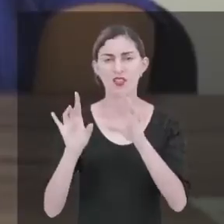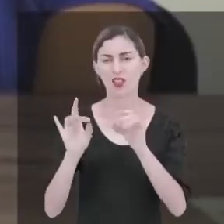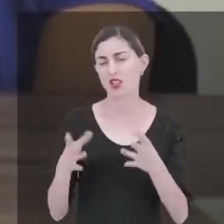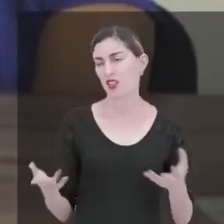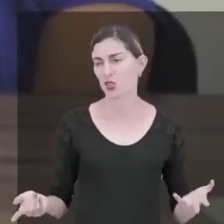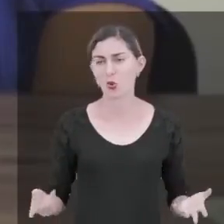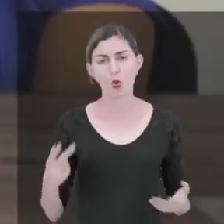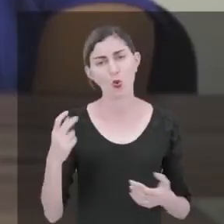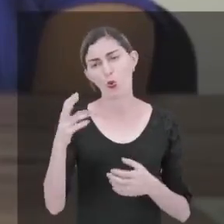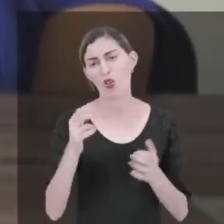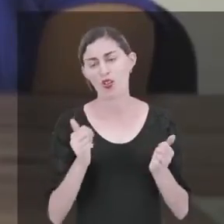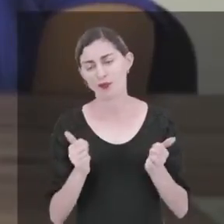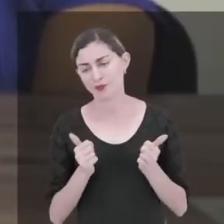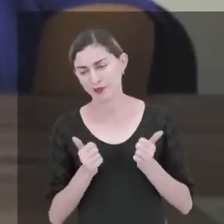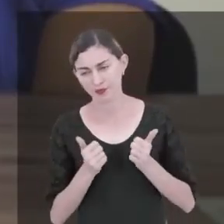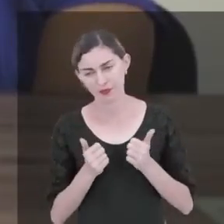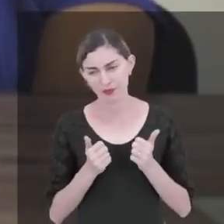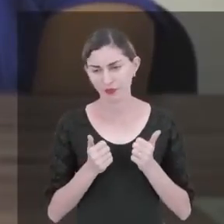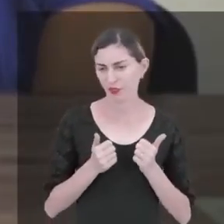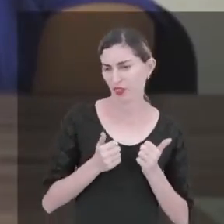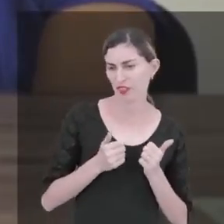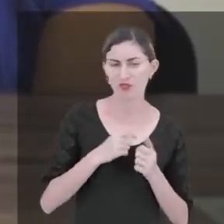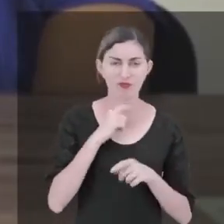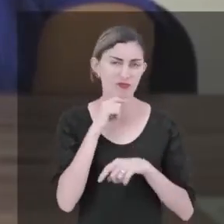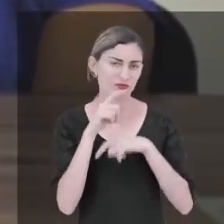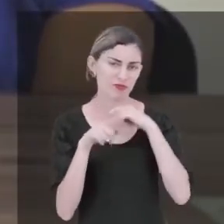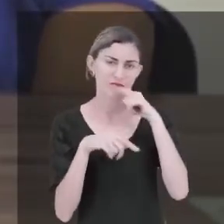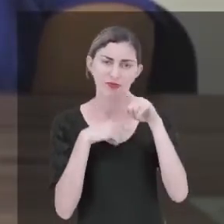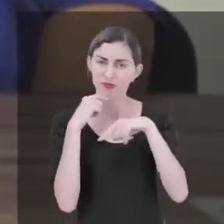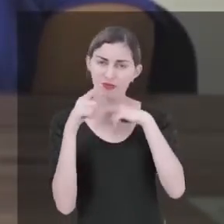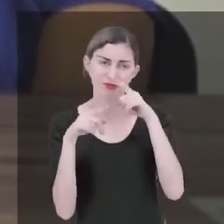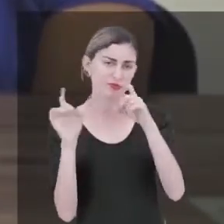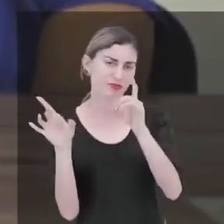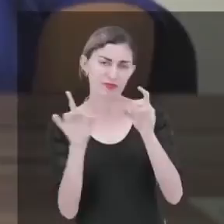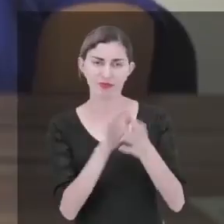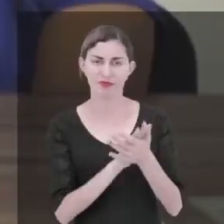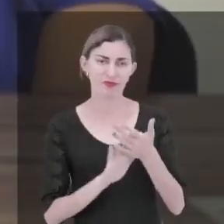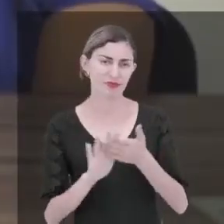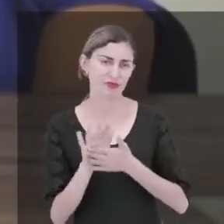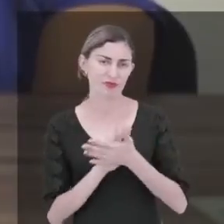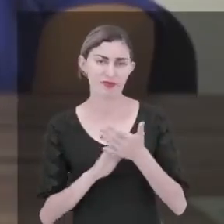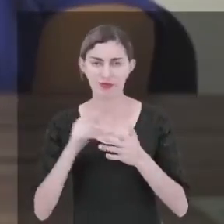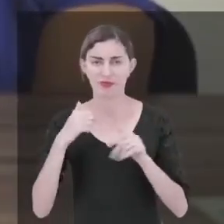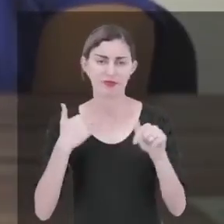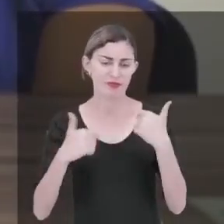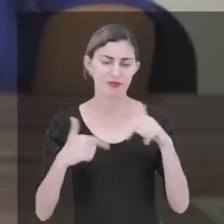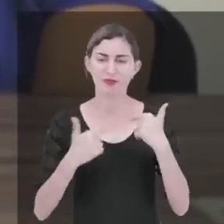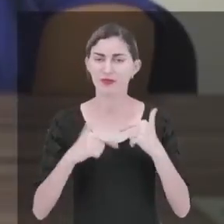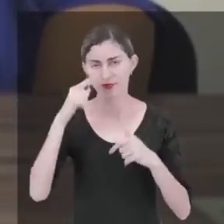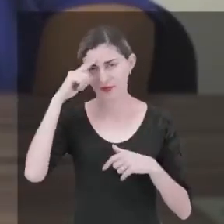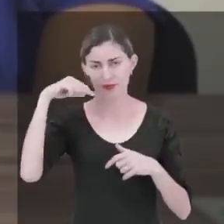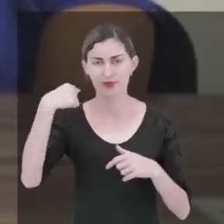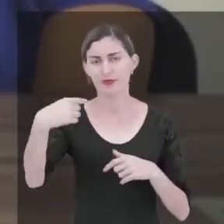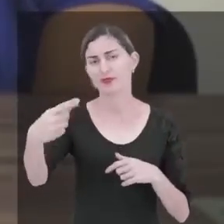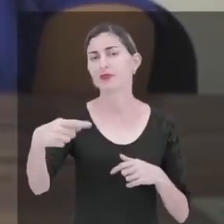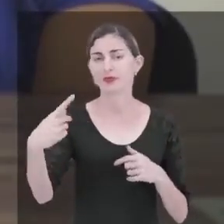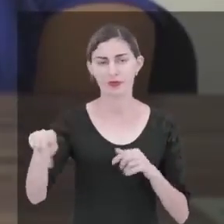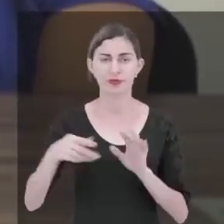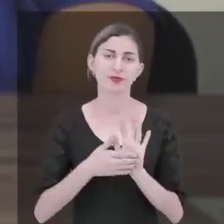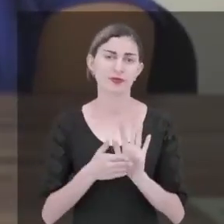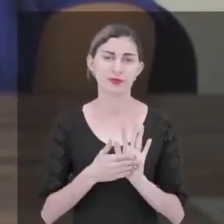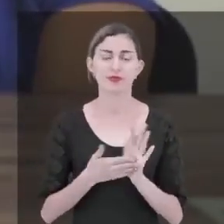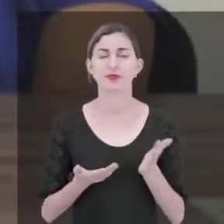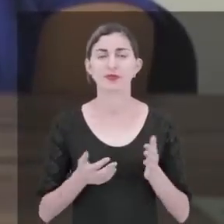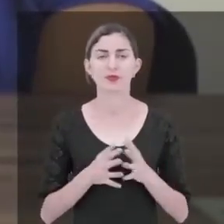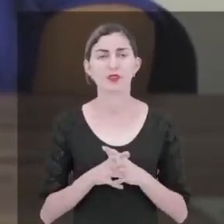vendedor fatalmente ou ele se acomoda e ele não consegue executar uma atividade diária a qual ele